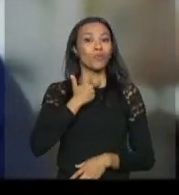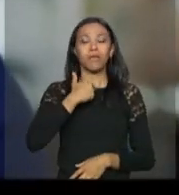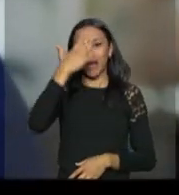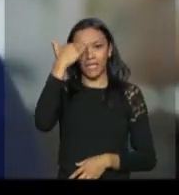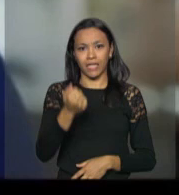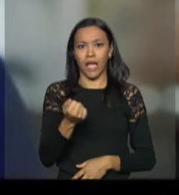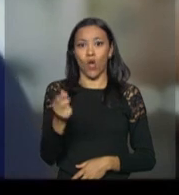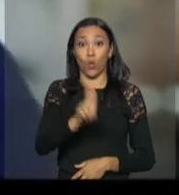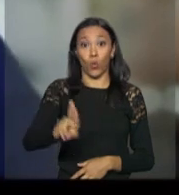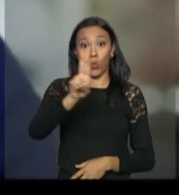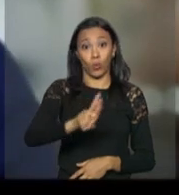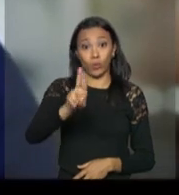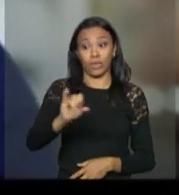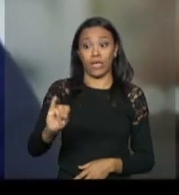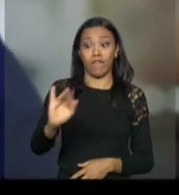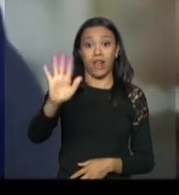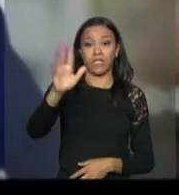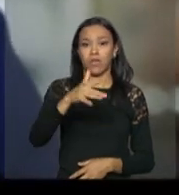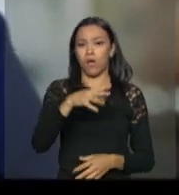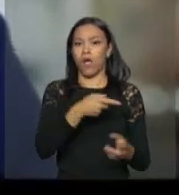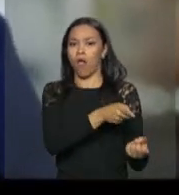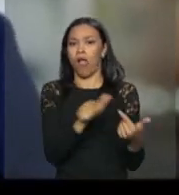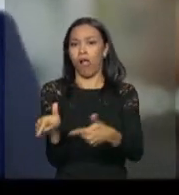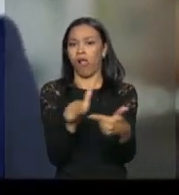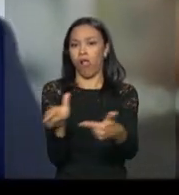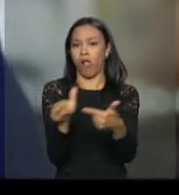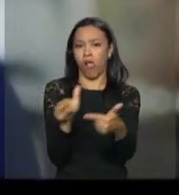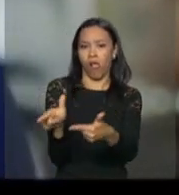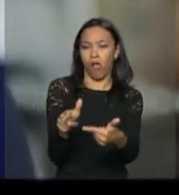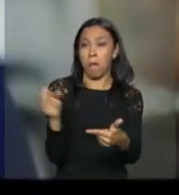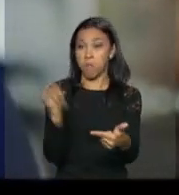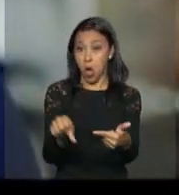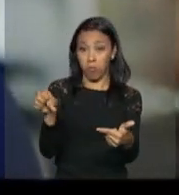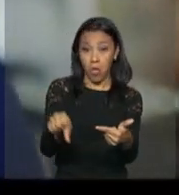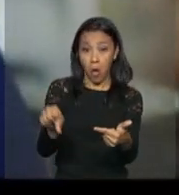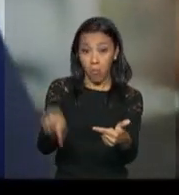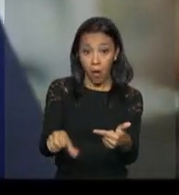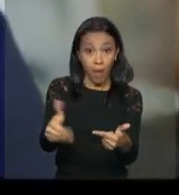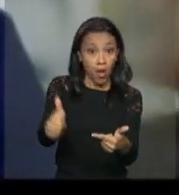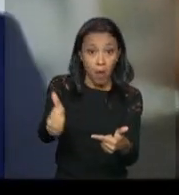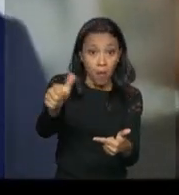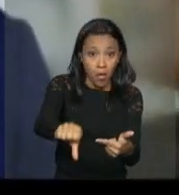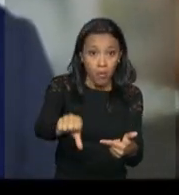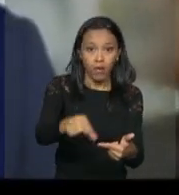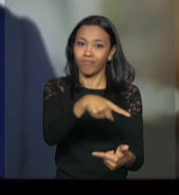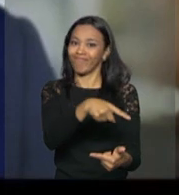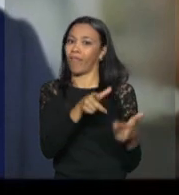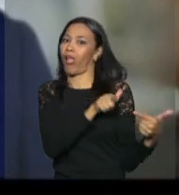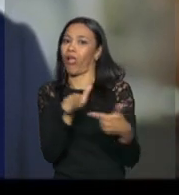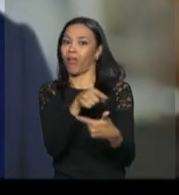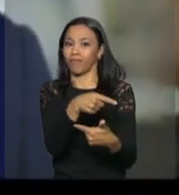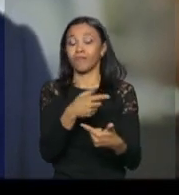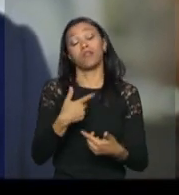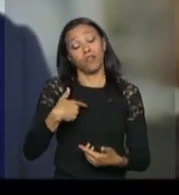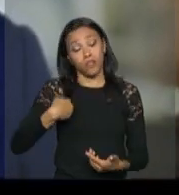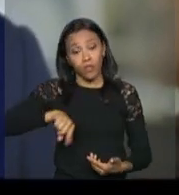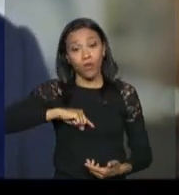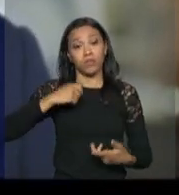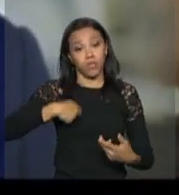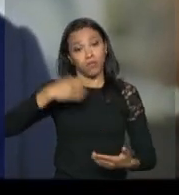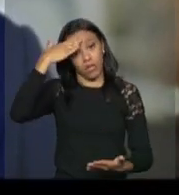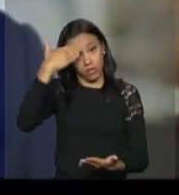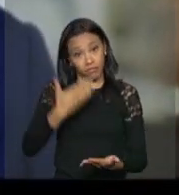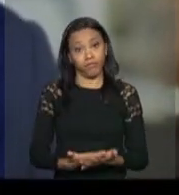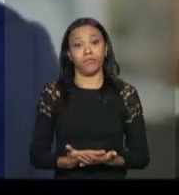político da inflação por aqueles que defendem o quanto pior, melhor. Temos credibilidade política para